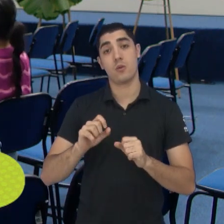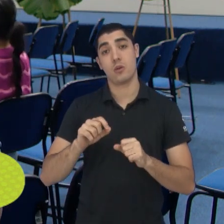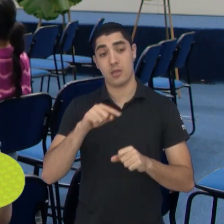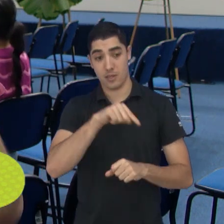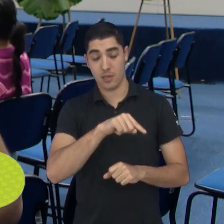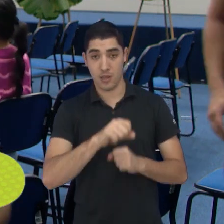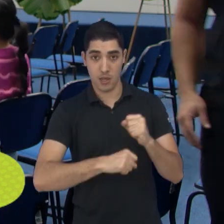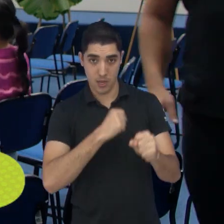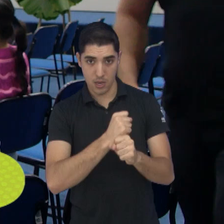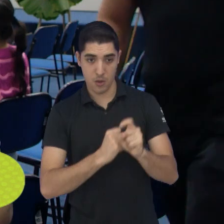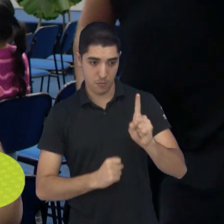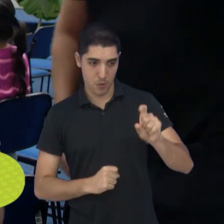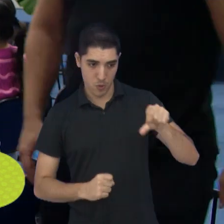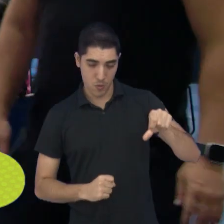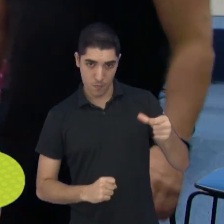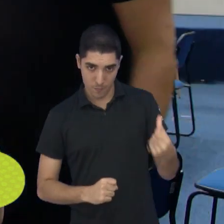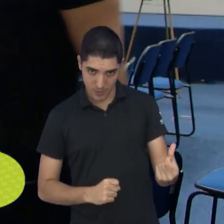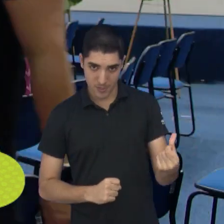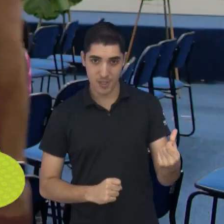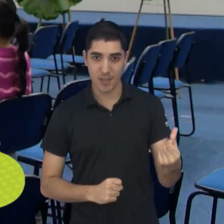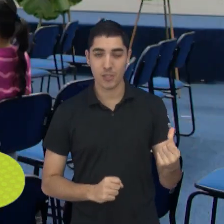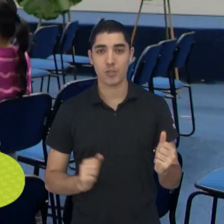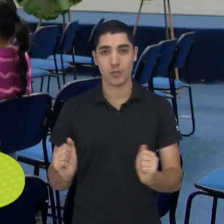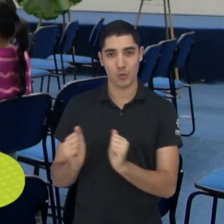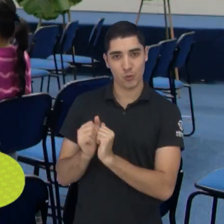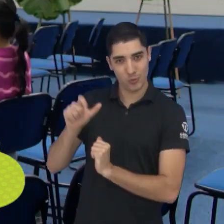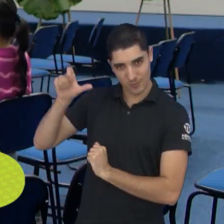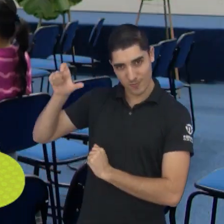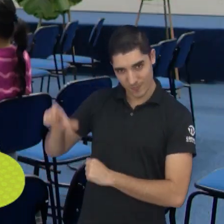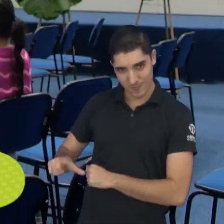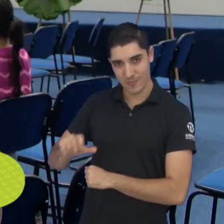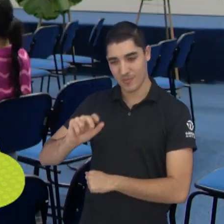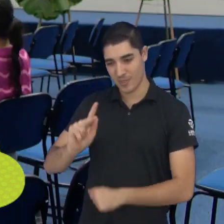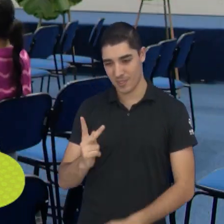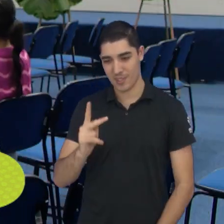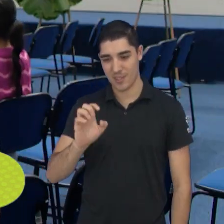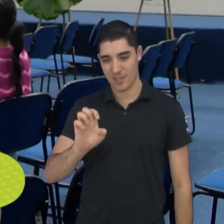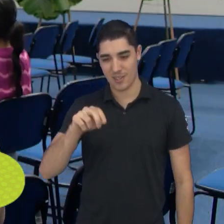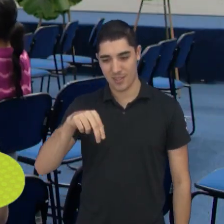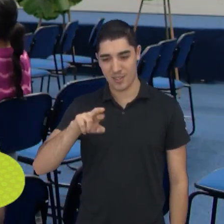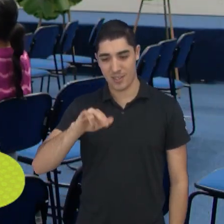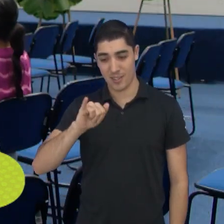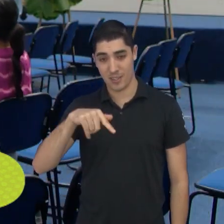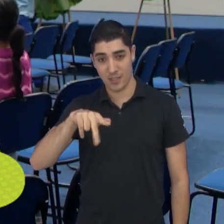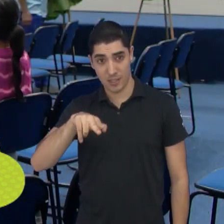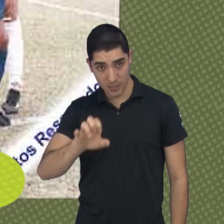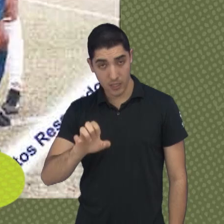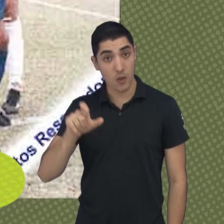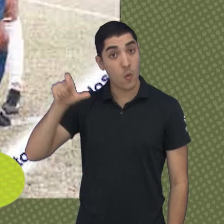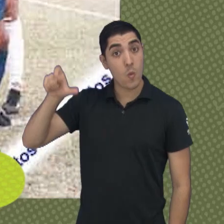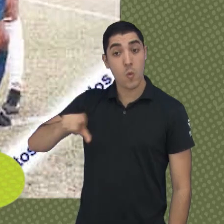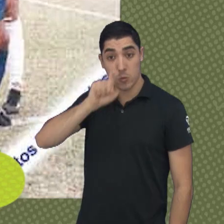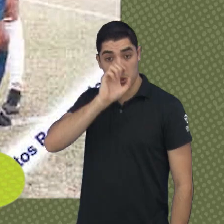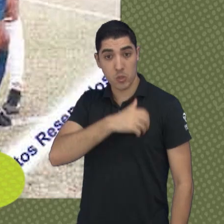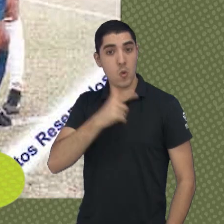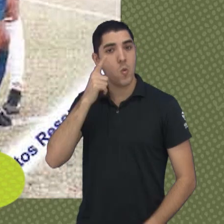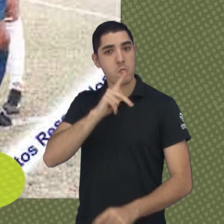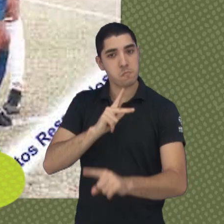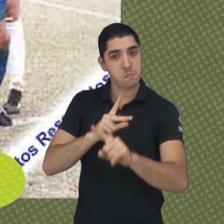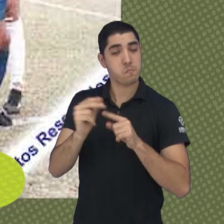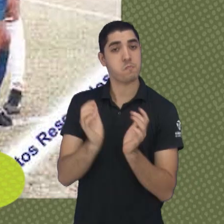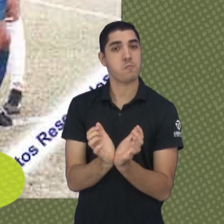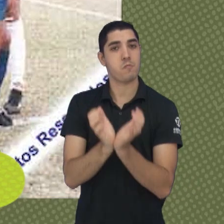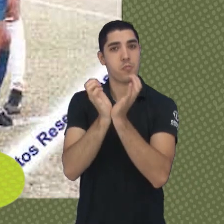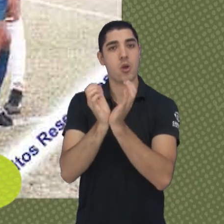1996, na gestão do Dr. Henrique Ferro, o São José foi campeão da Copa Vale e garantiu o seu